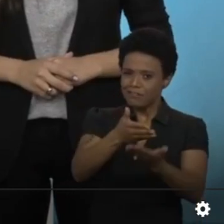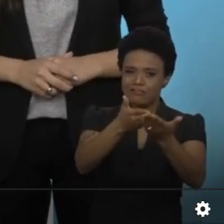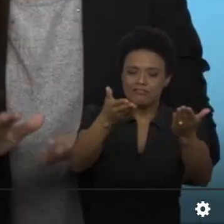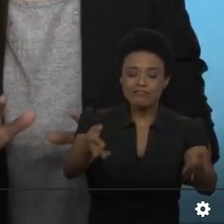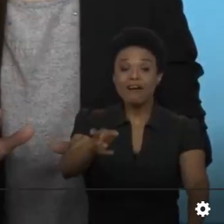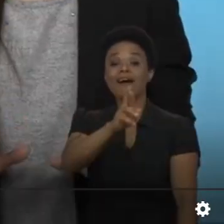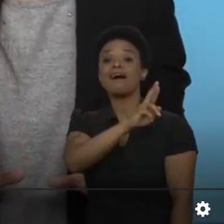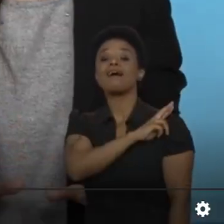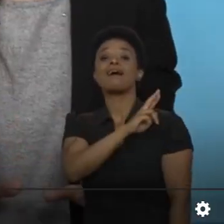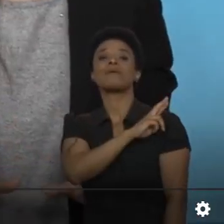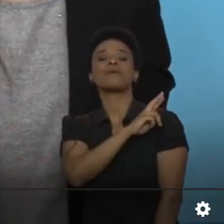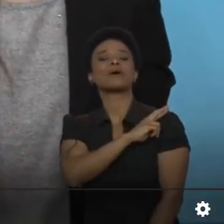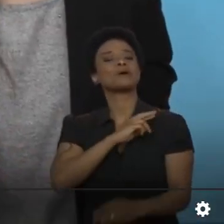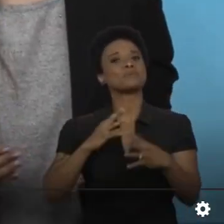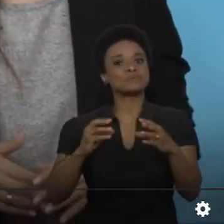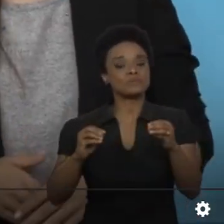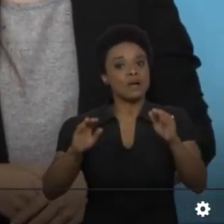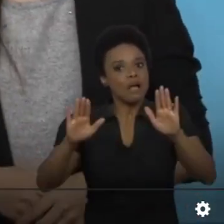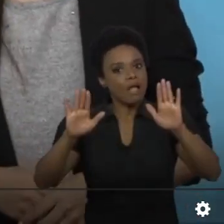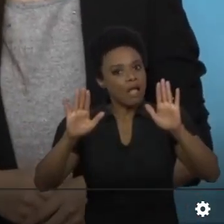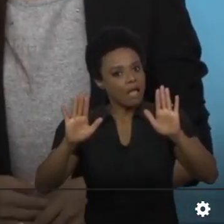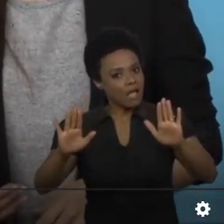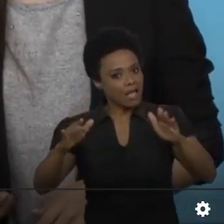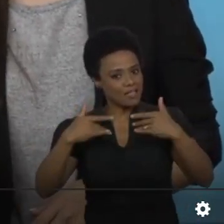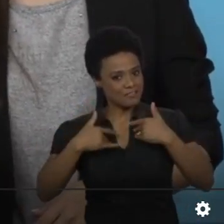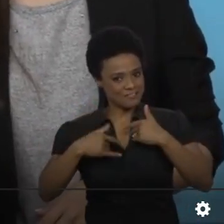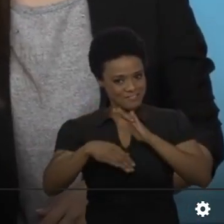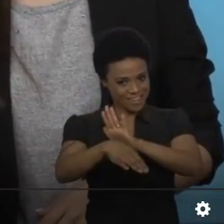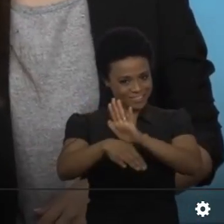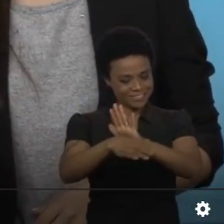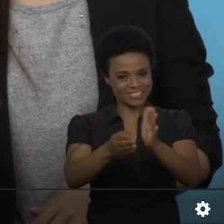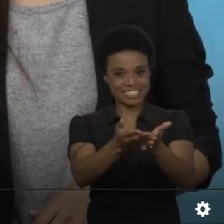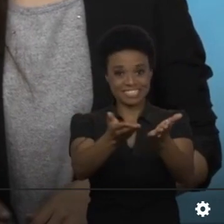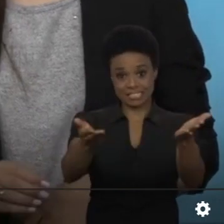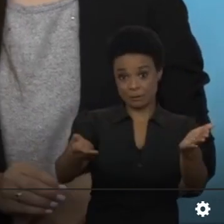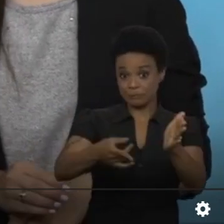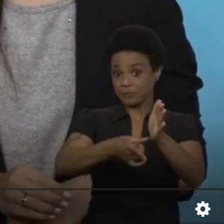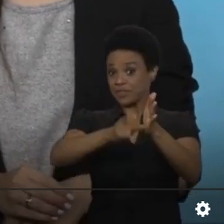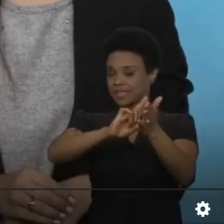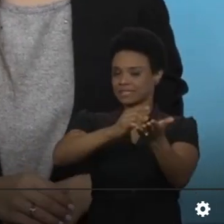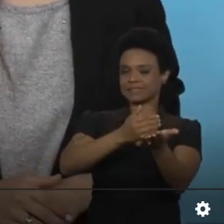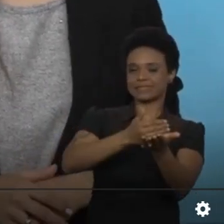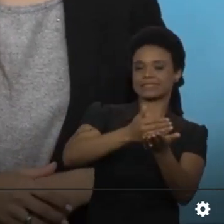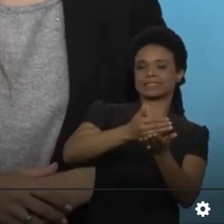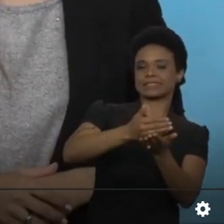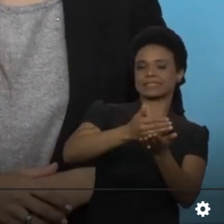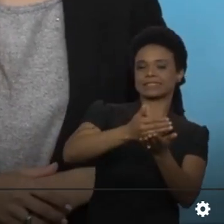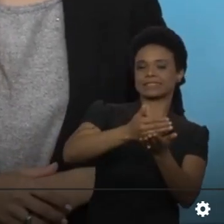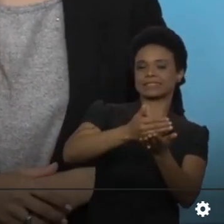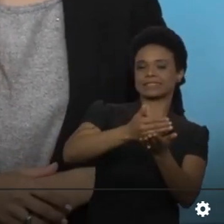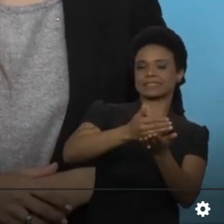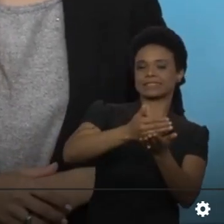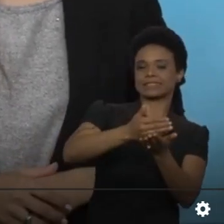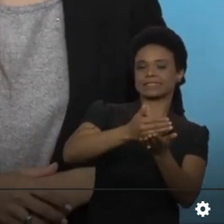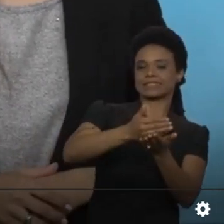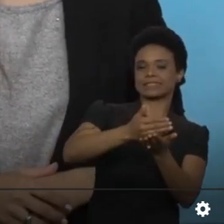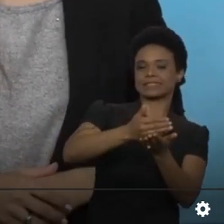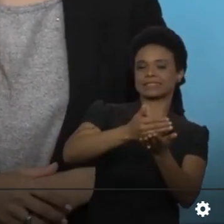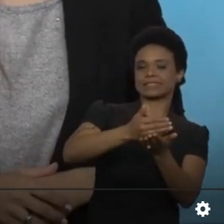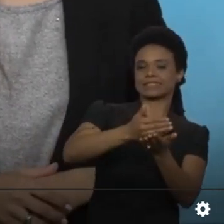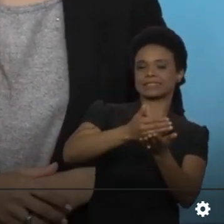por ele. Mas calma, eu vou te ajudar. Antes de iniciarmos, vamos repassar algumas